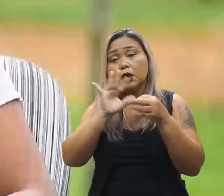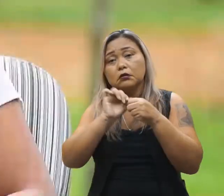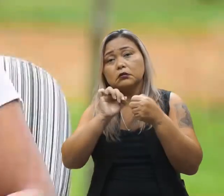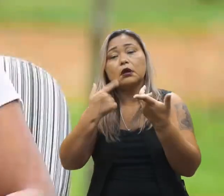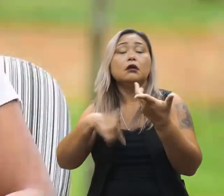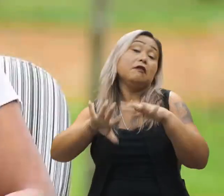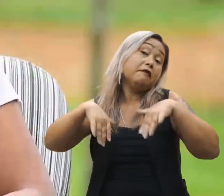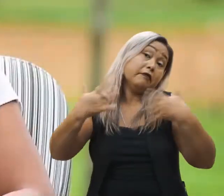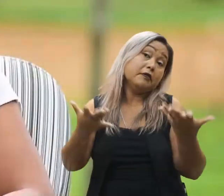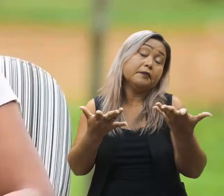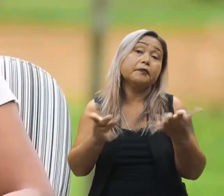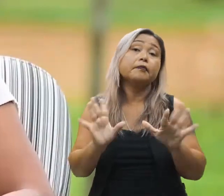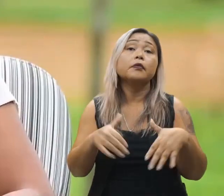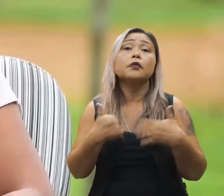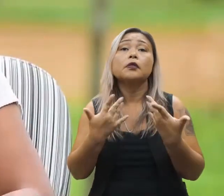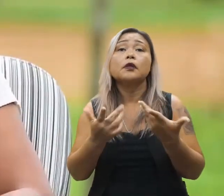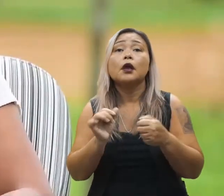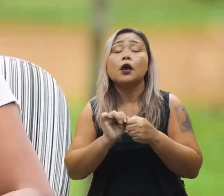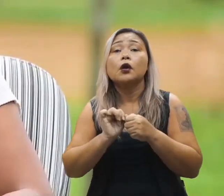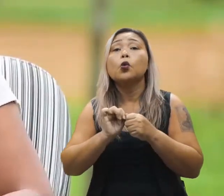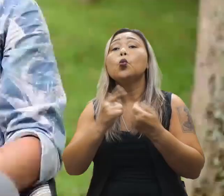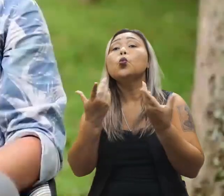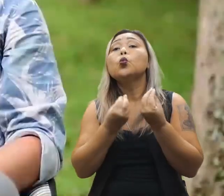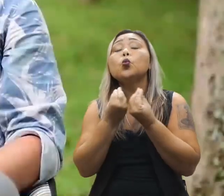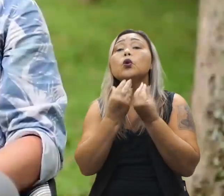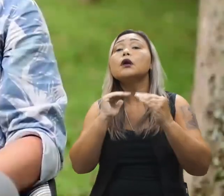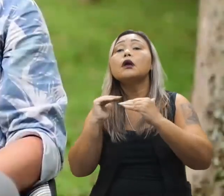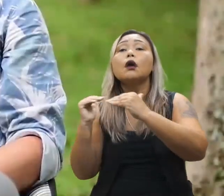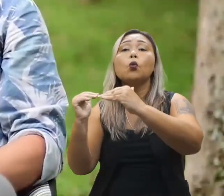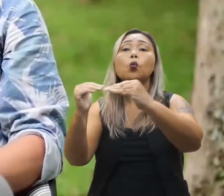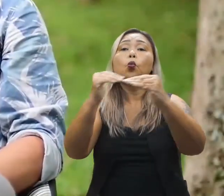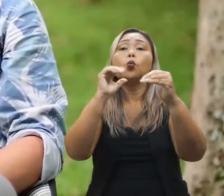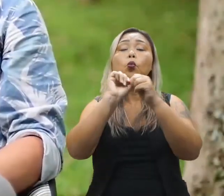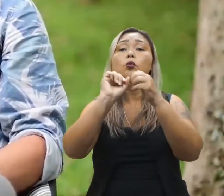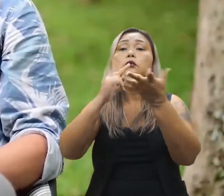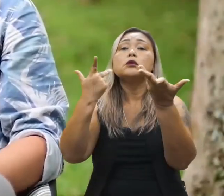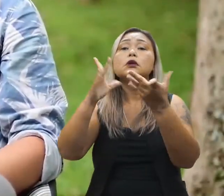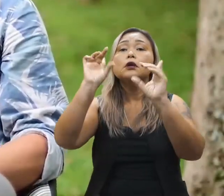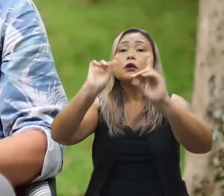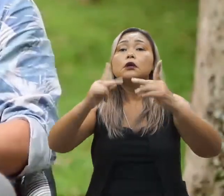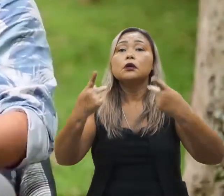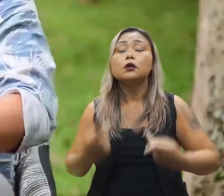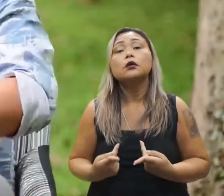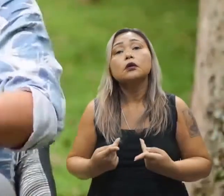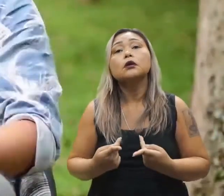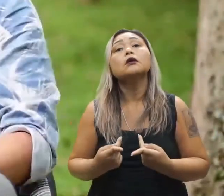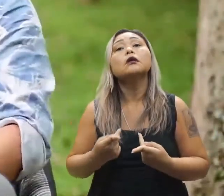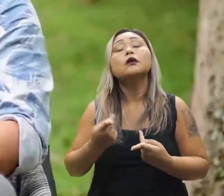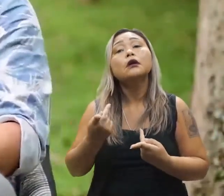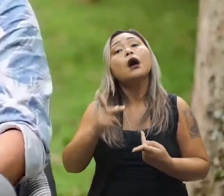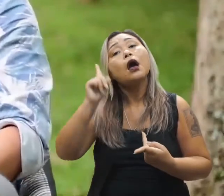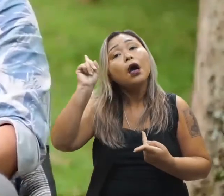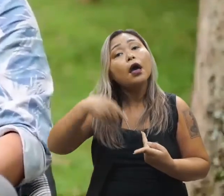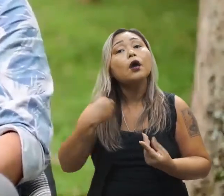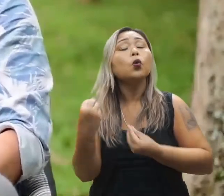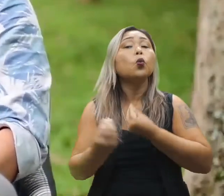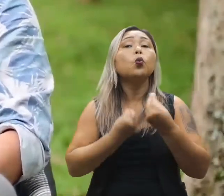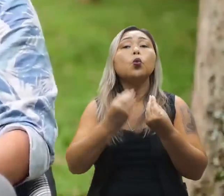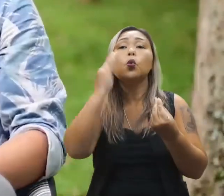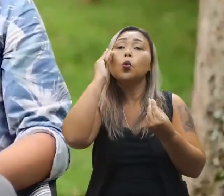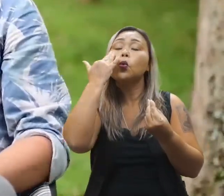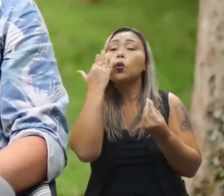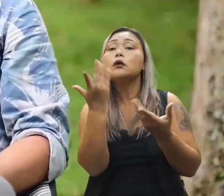enfim. E o que é a universalidade dos direitos humanos? Então, a universalidade dos direitos humanos é uma das maneiras de compreender